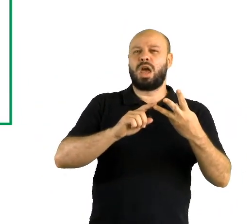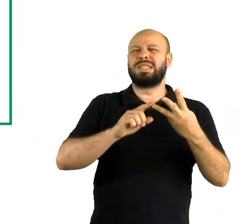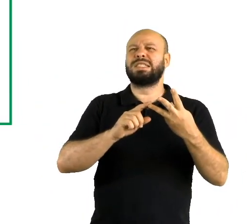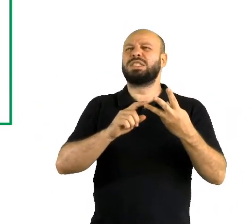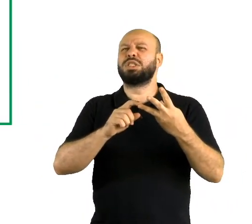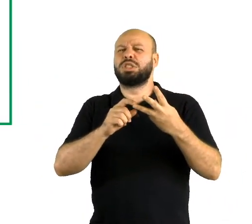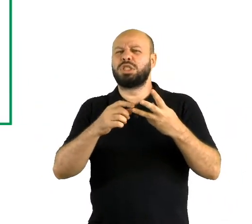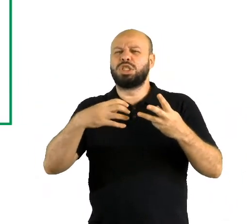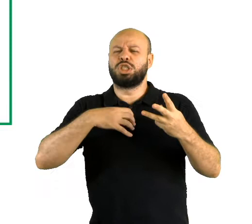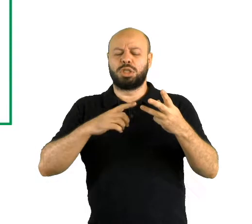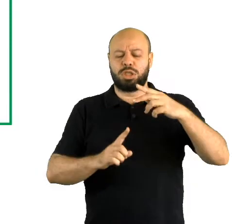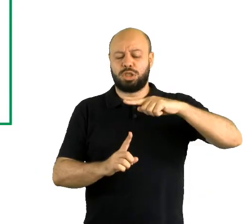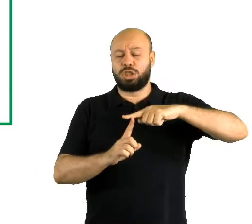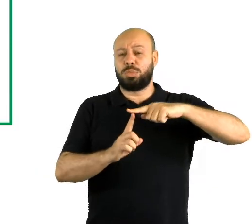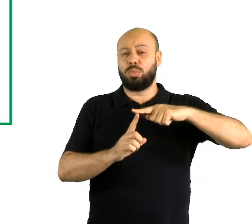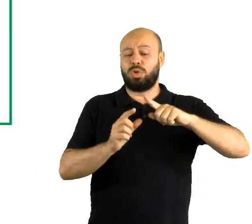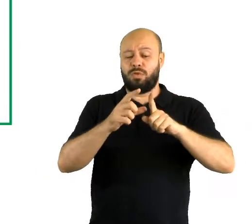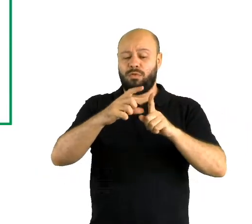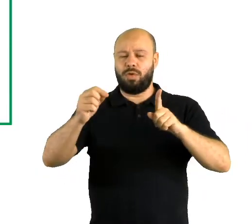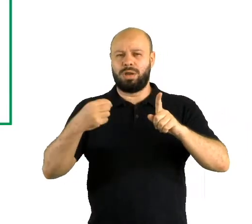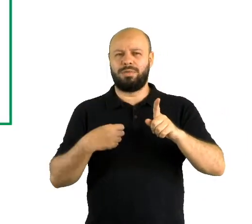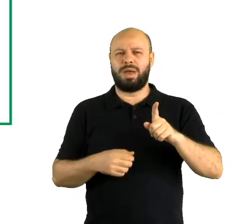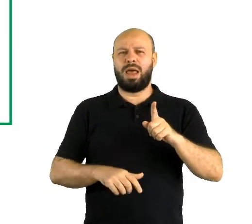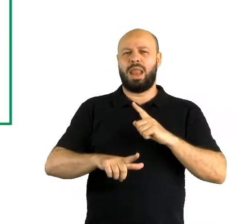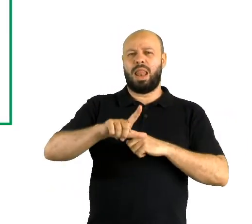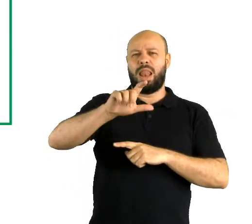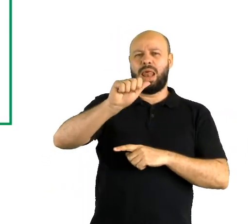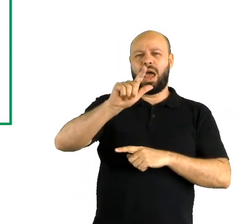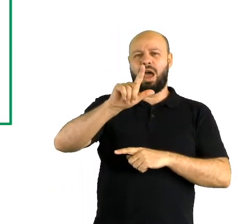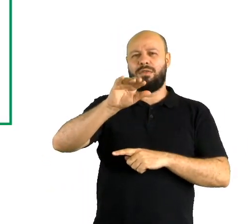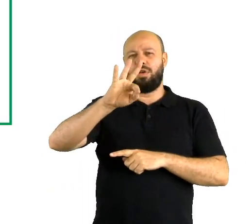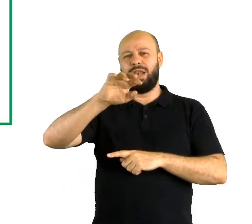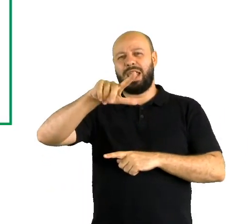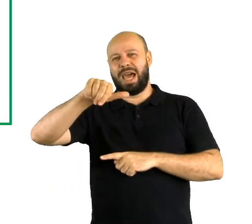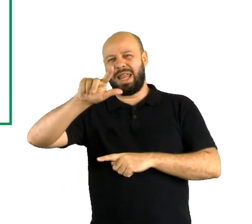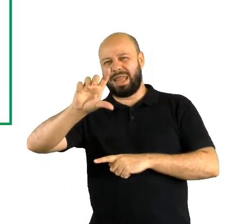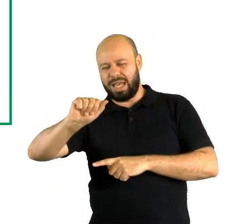tipo de folha? Pode ser latifoliada, quando as folhas são largas,